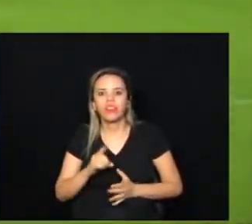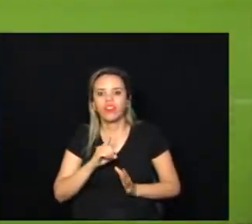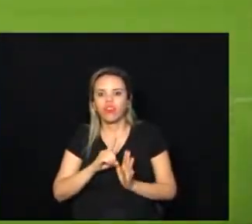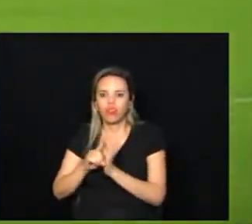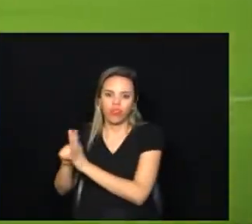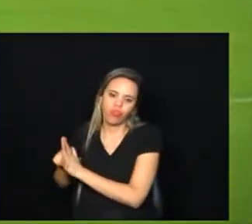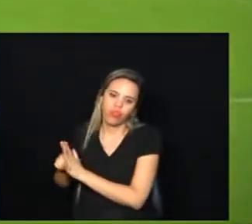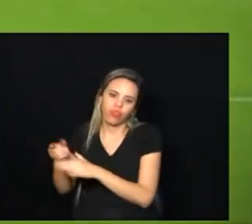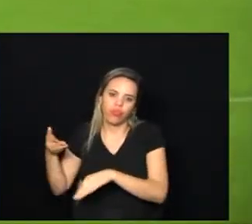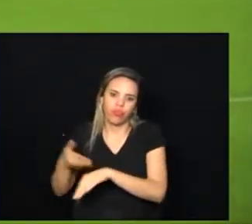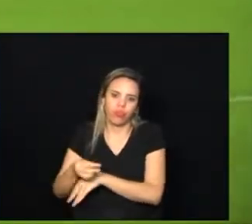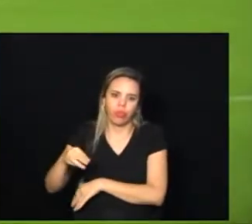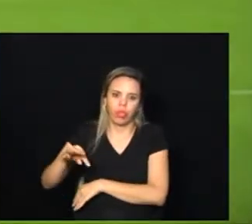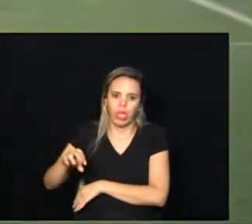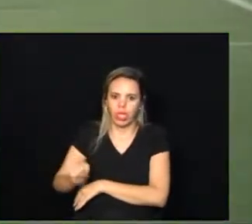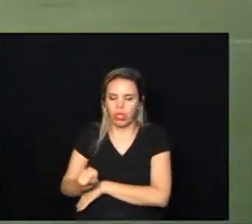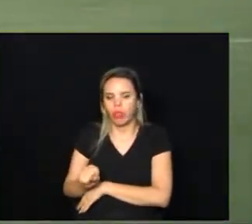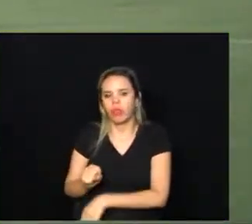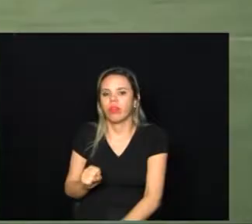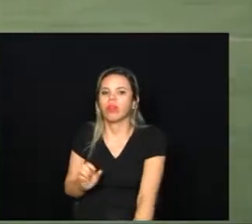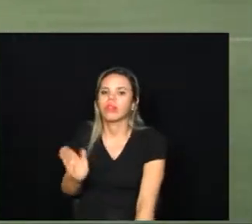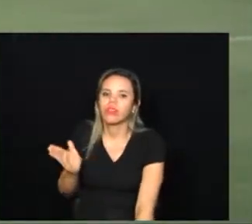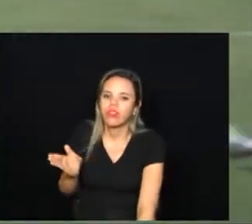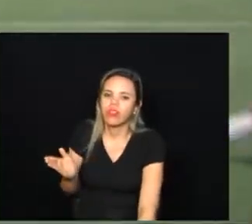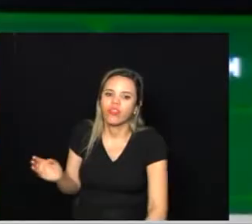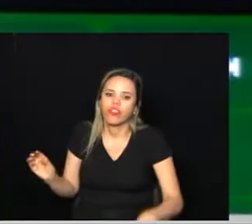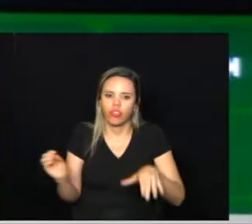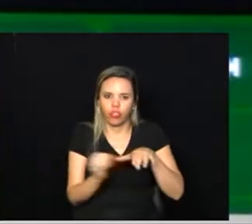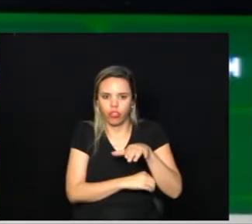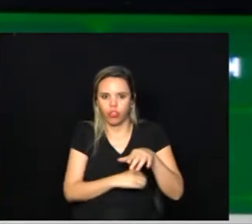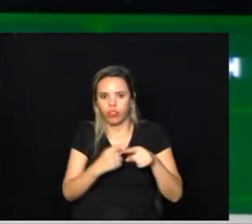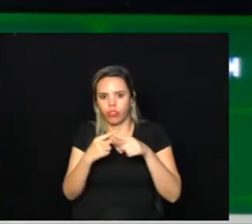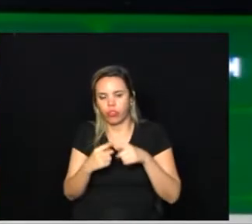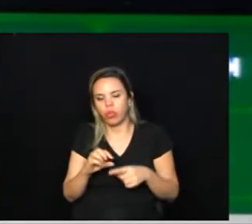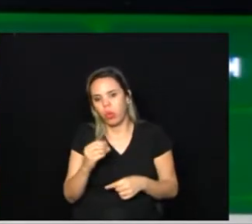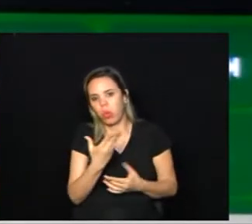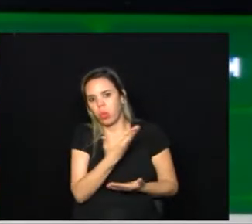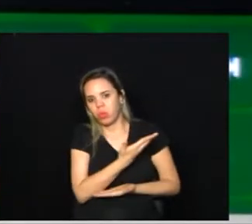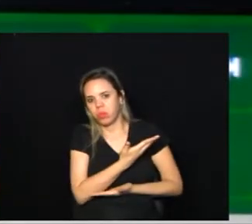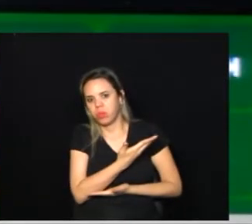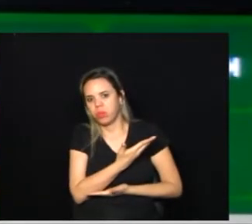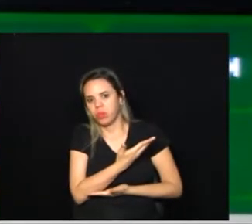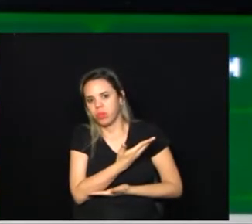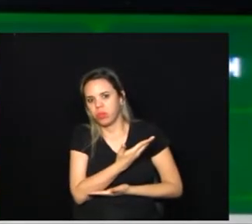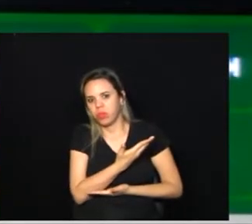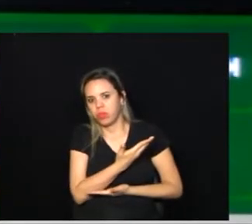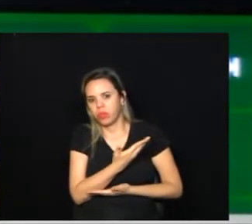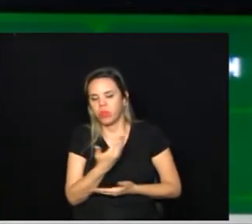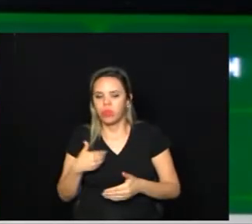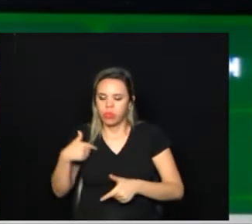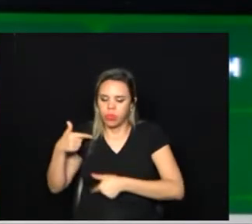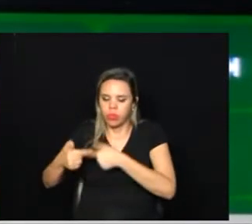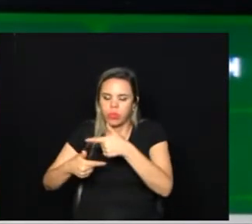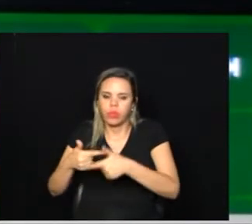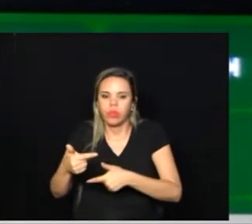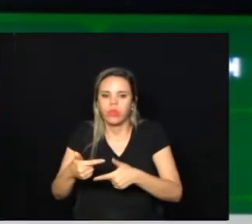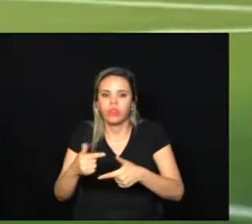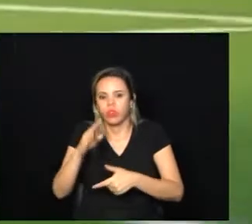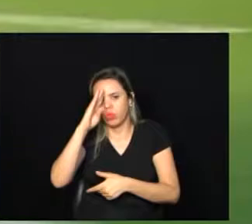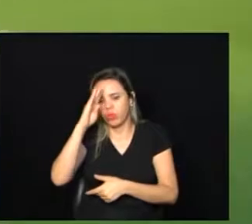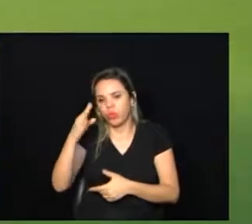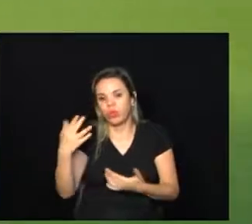direita entra Matheus Ludic, que já marcou gol em derby, ou Diogo Matheus, que vinha atuando como